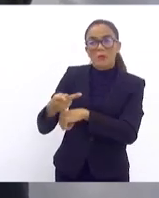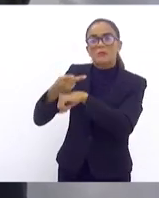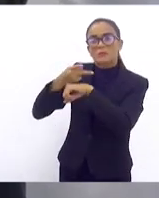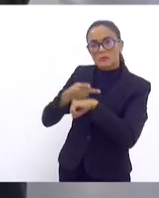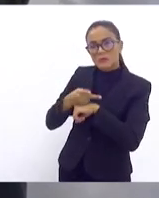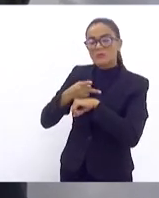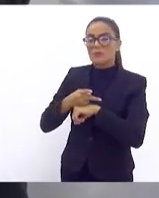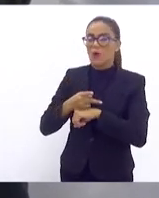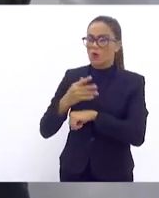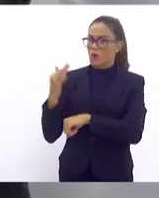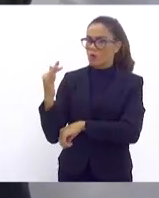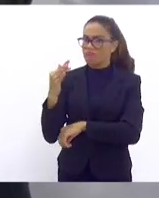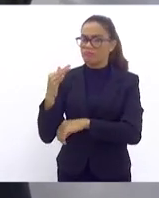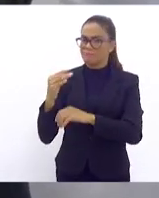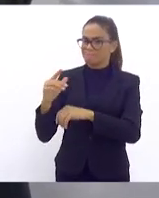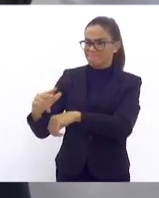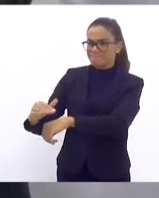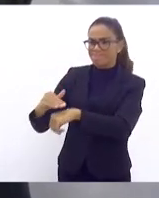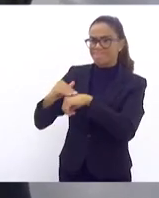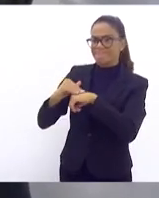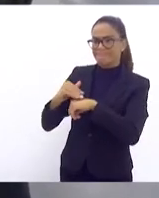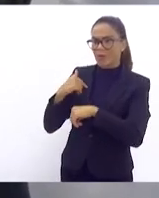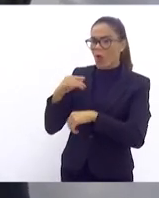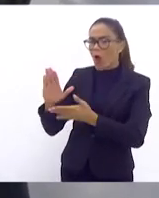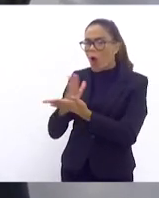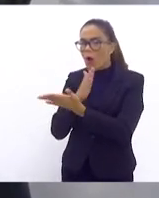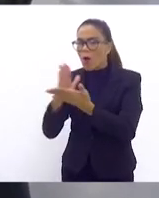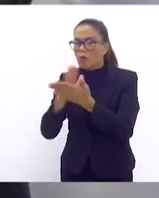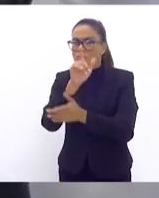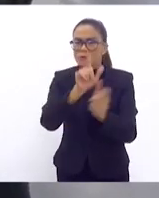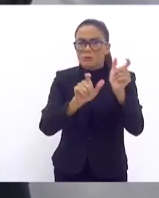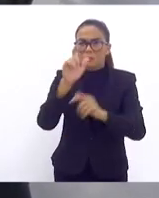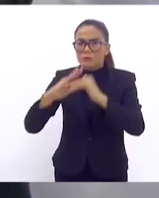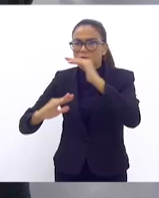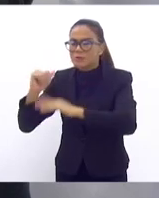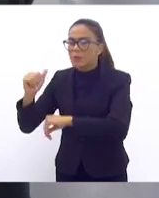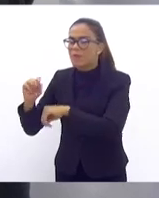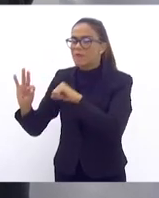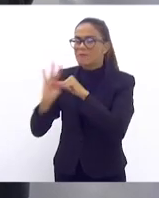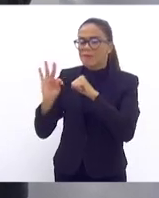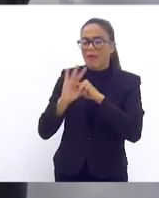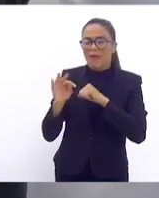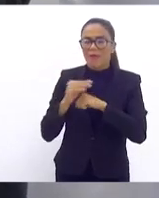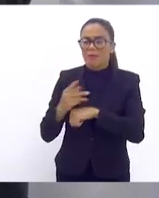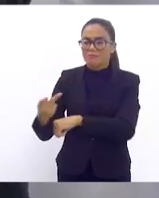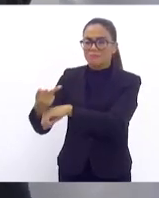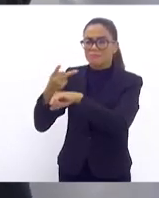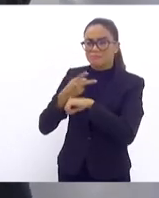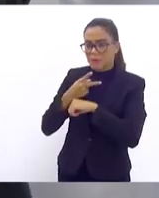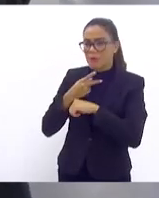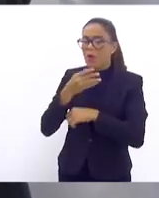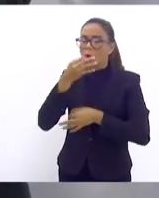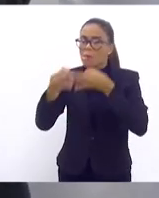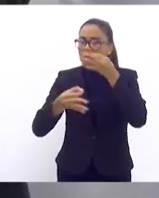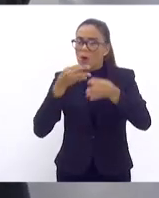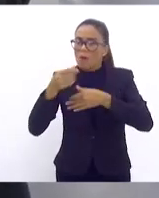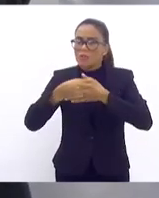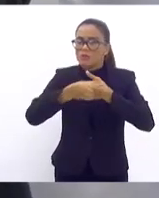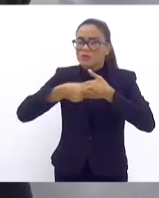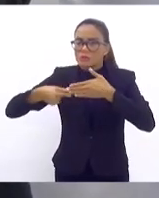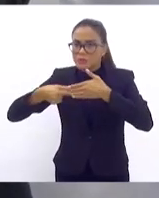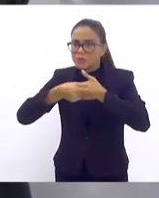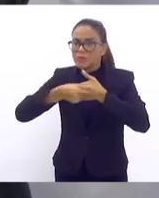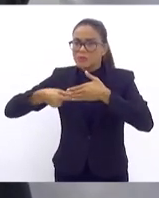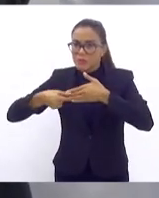procurou formalmente. Alguns técnicos estiveram aqui e apresentaram propostas de emenda, e é com essa